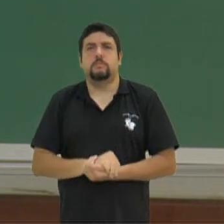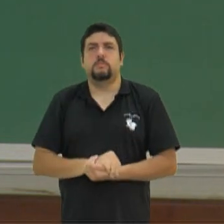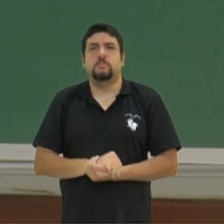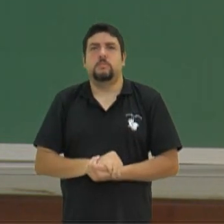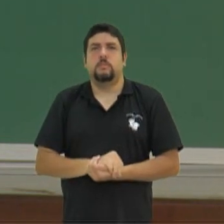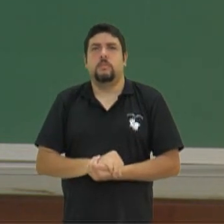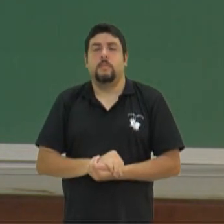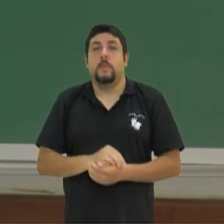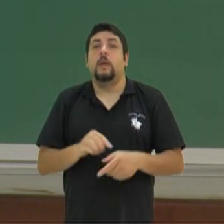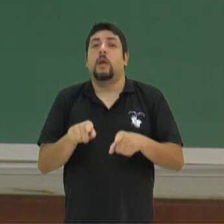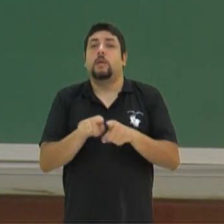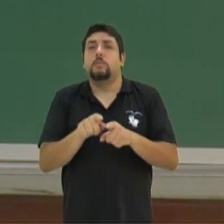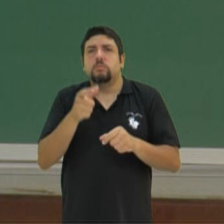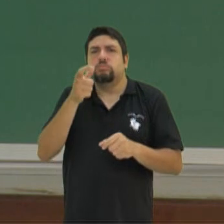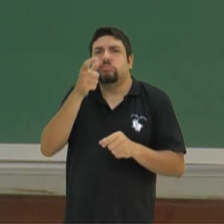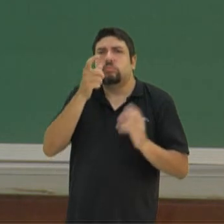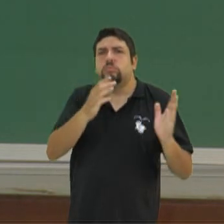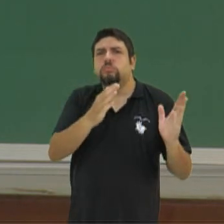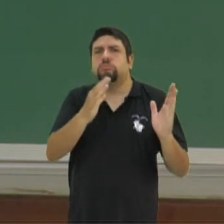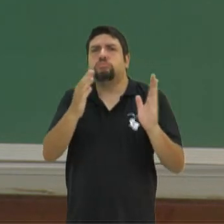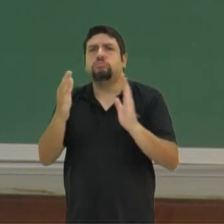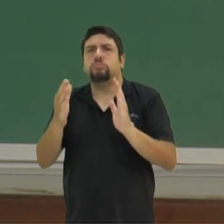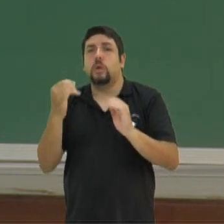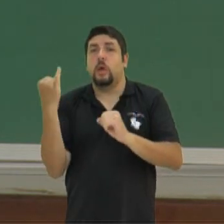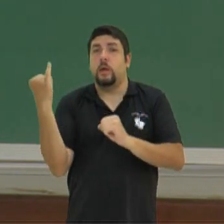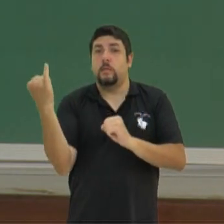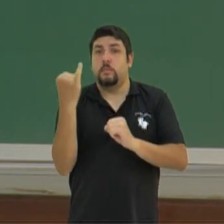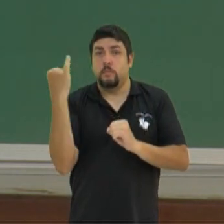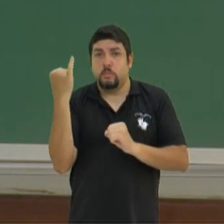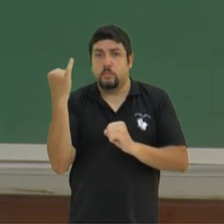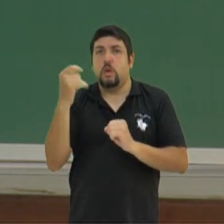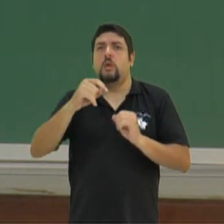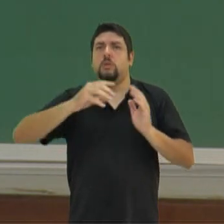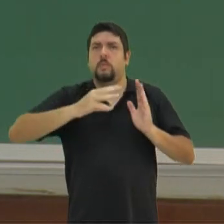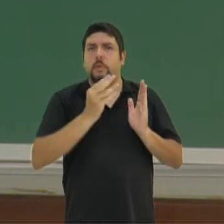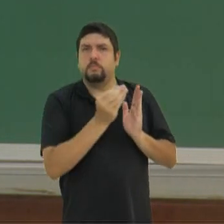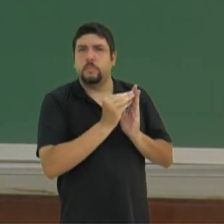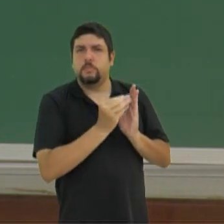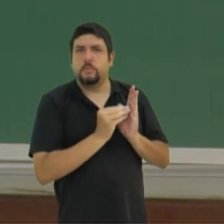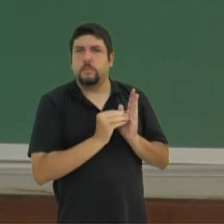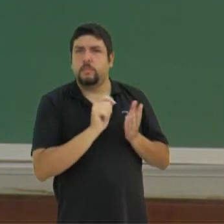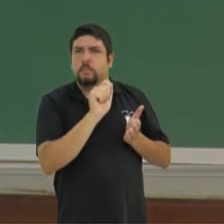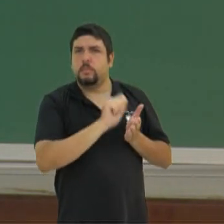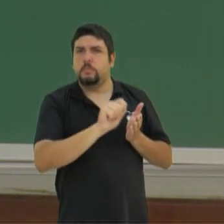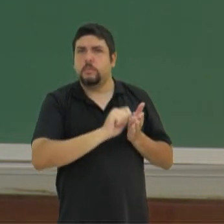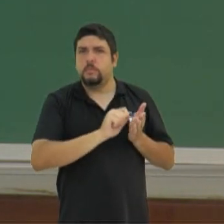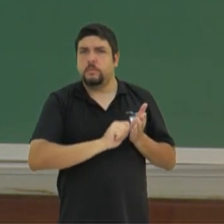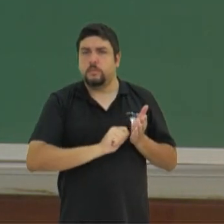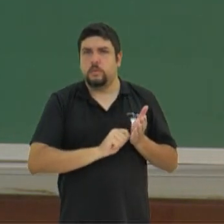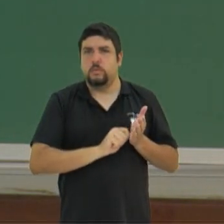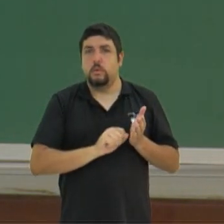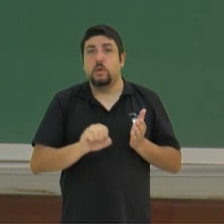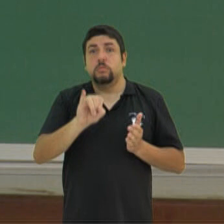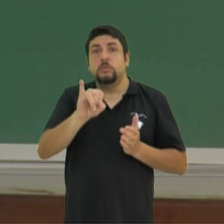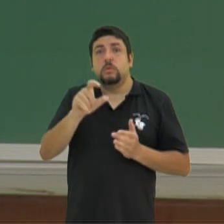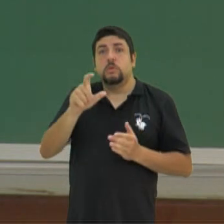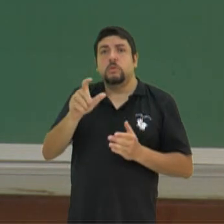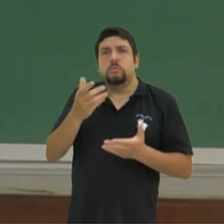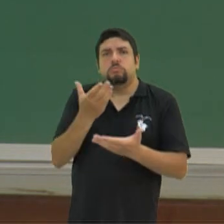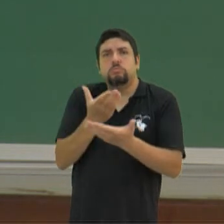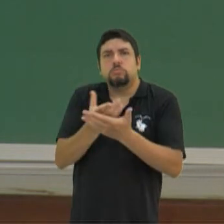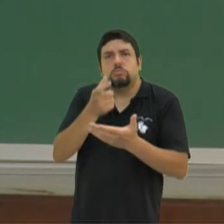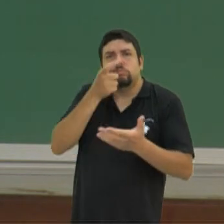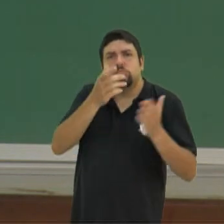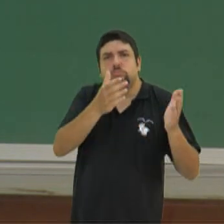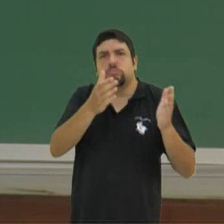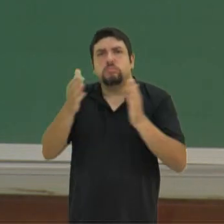as informações importantes, façam tópicos lá, pontos relevantes, aquilo que você considerou interessante na aula,